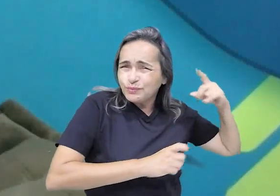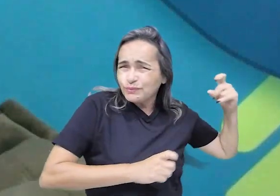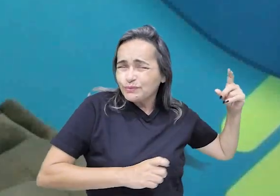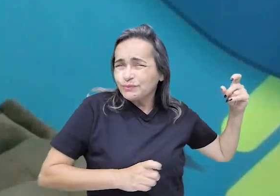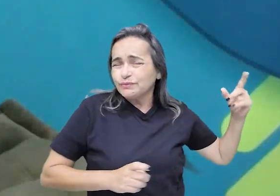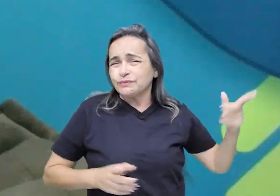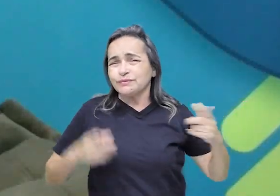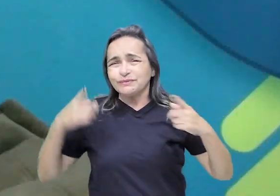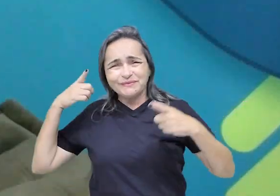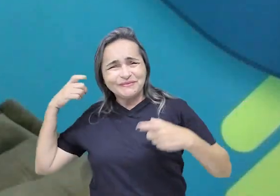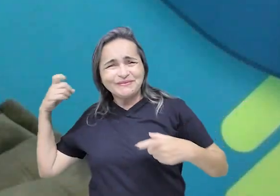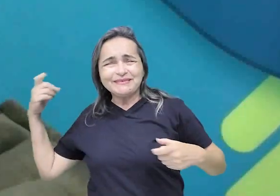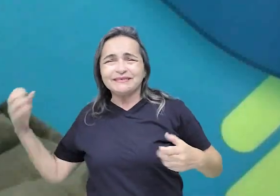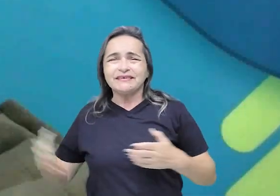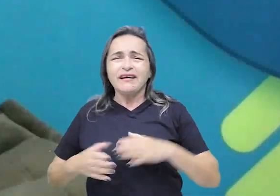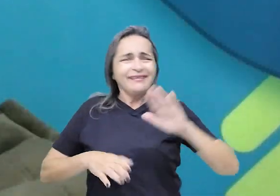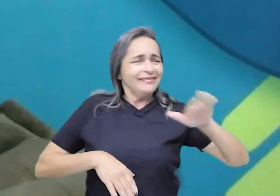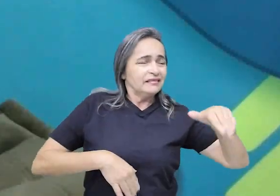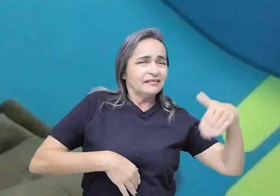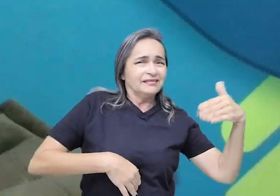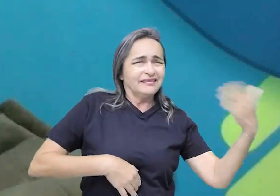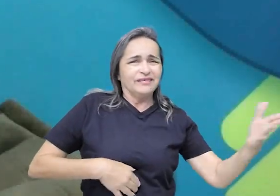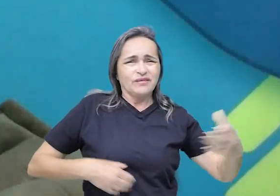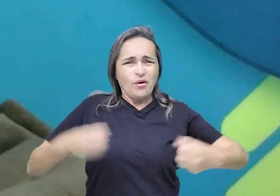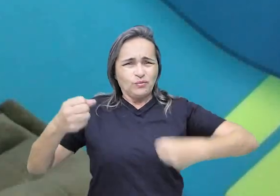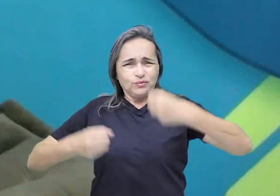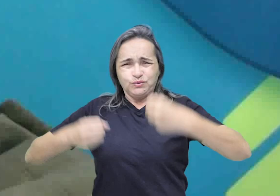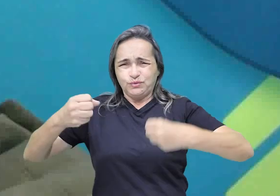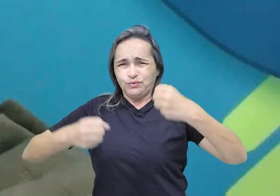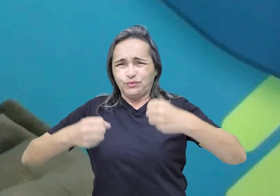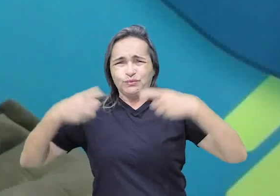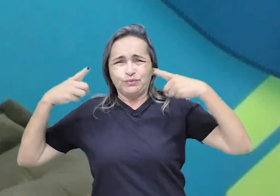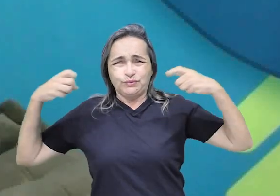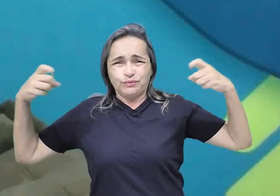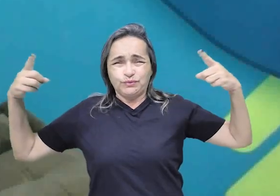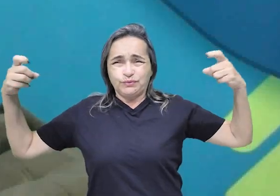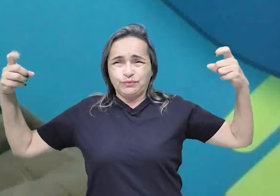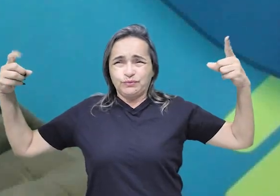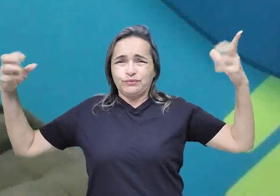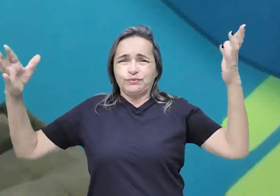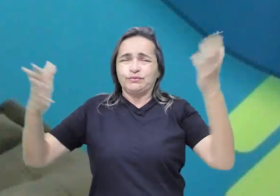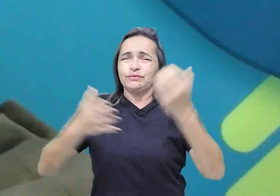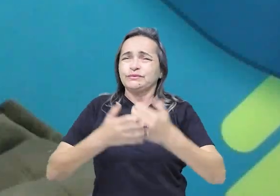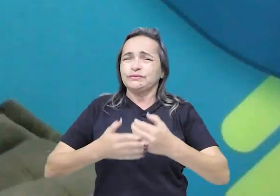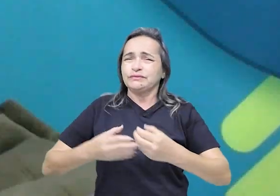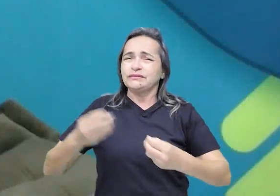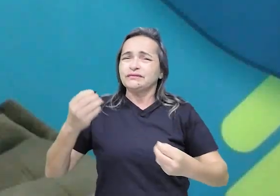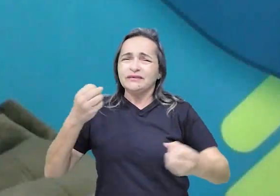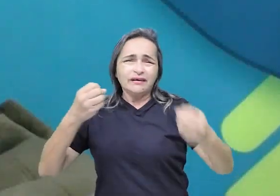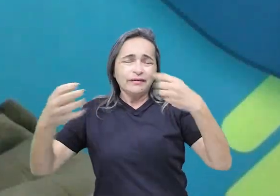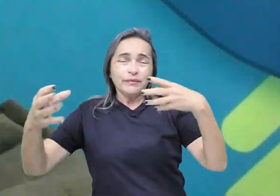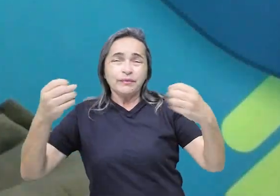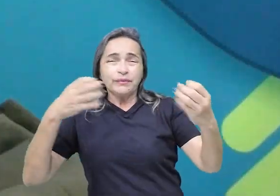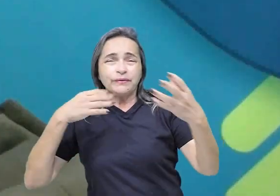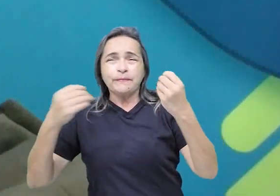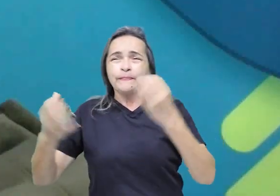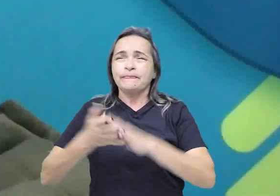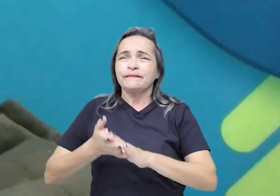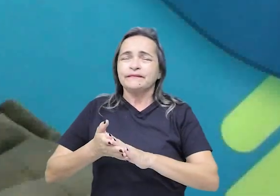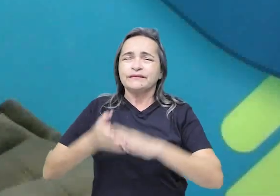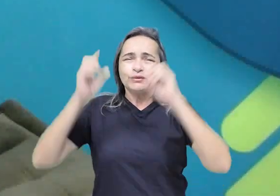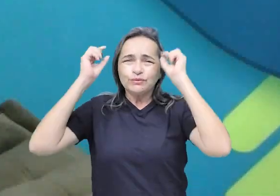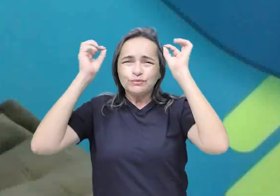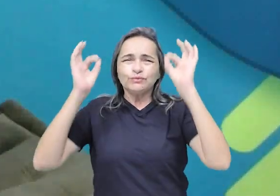barulho, aí vai lá fora, aí tem os carros de som, aí tem as músicas, as exposições em festas, o uso